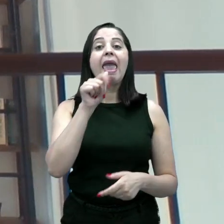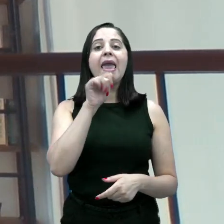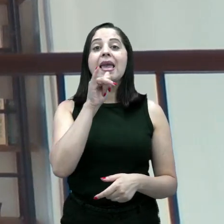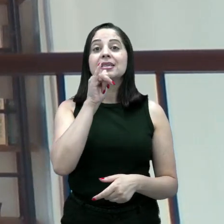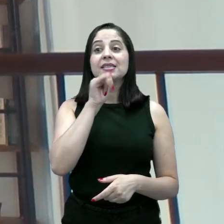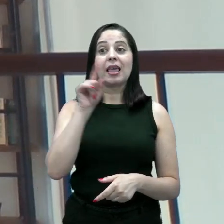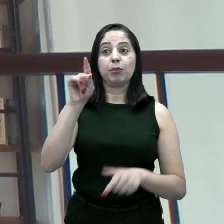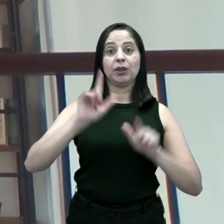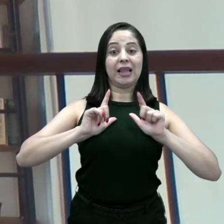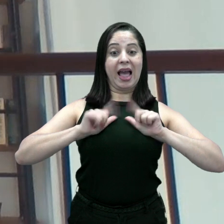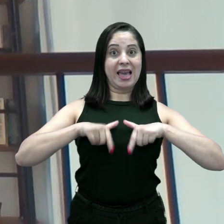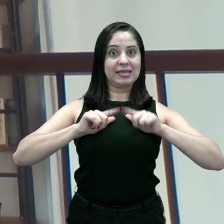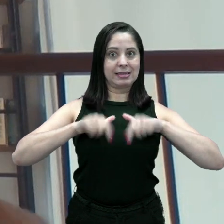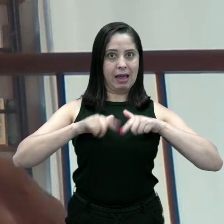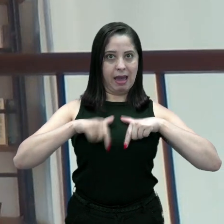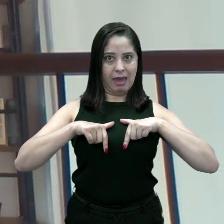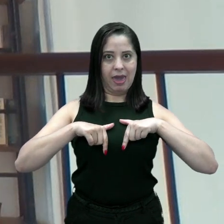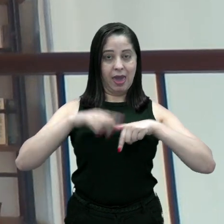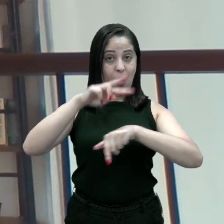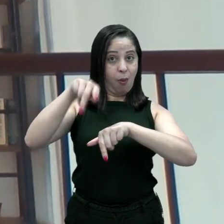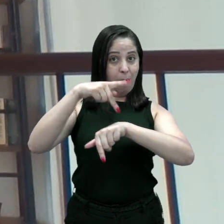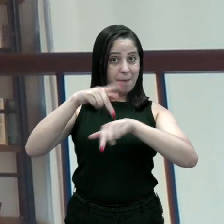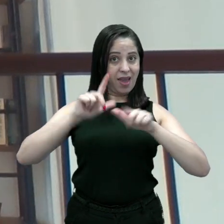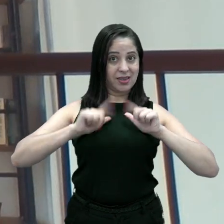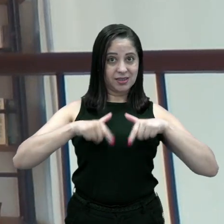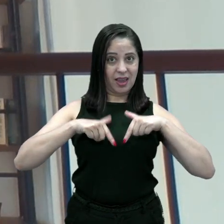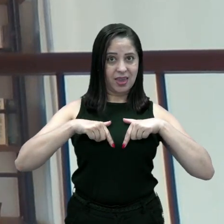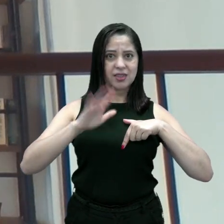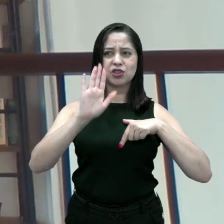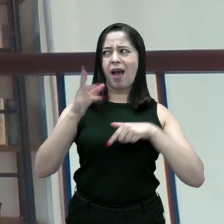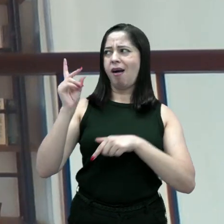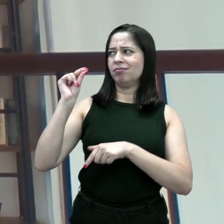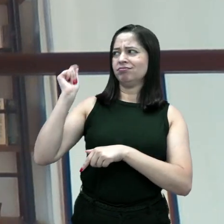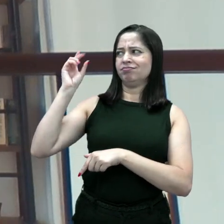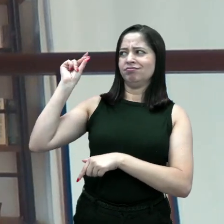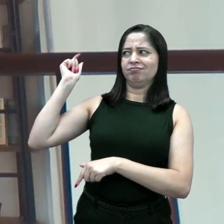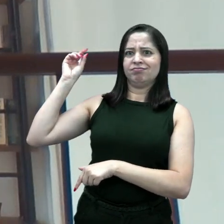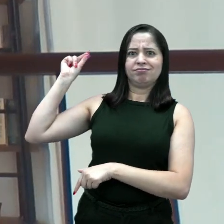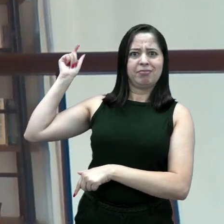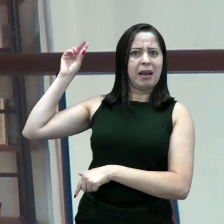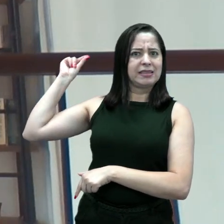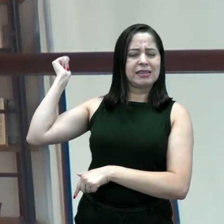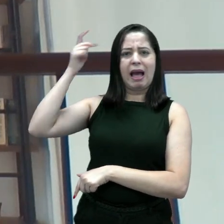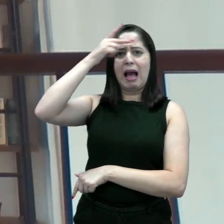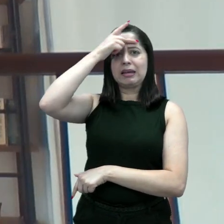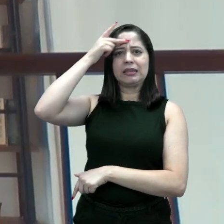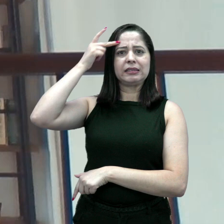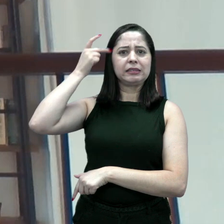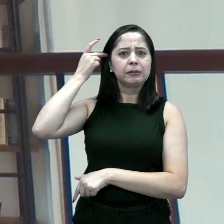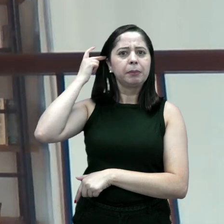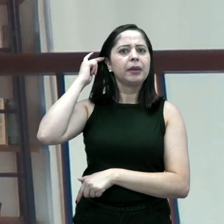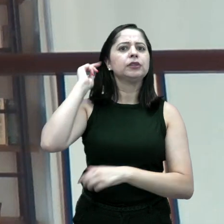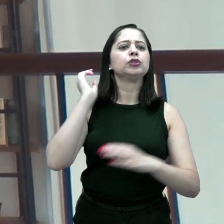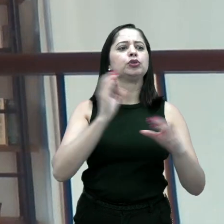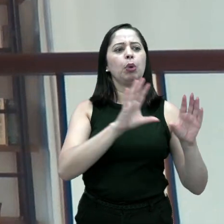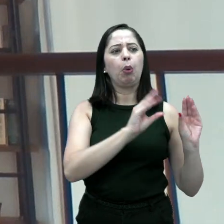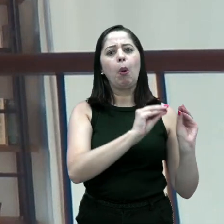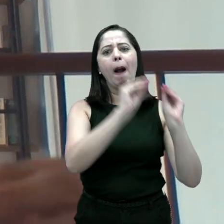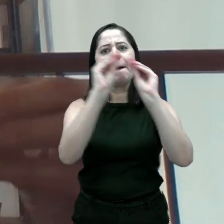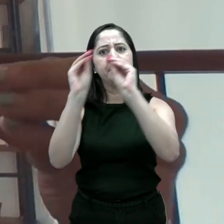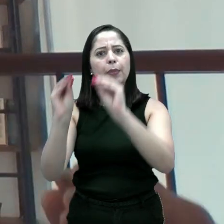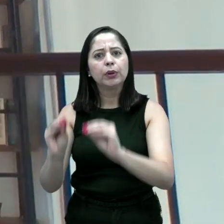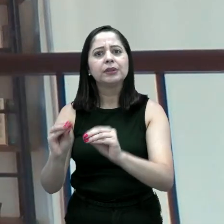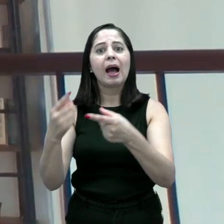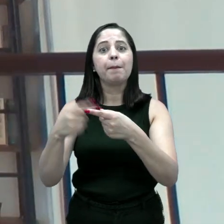Terra Prometida, daquele tempo, né, já havia esse deslocamento em busca de melhores condições de vida,